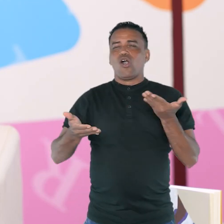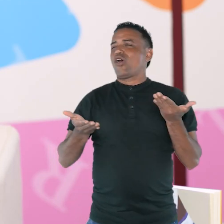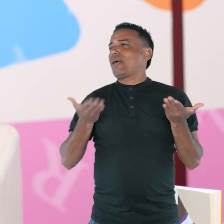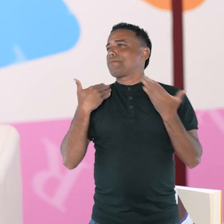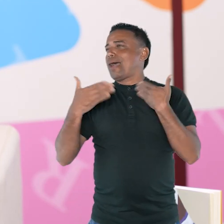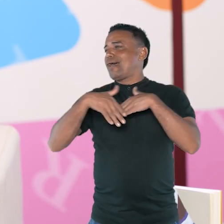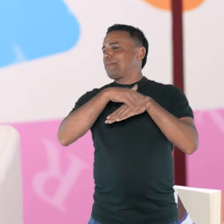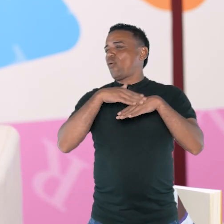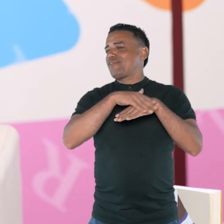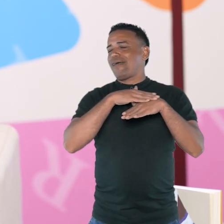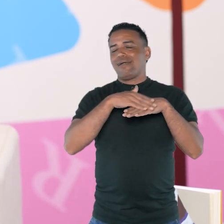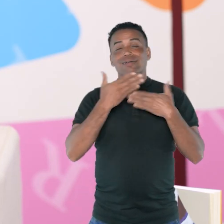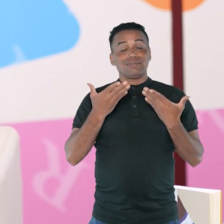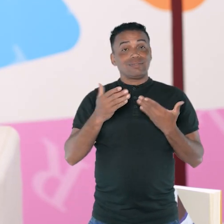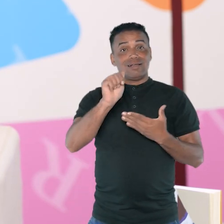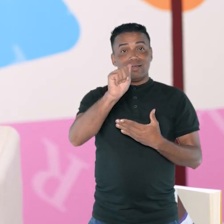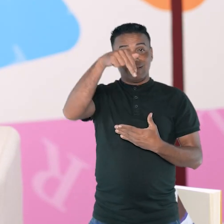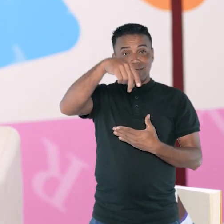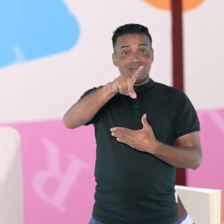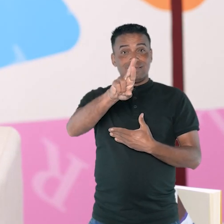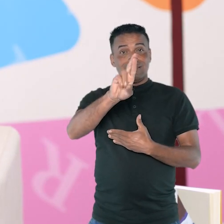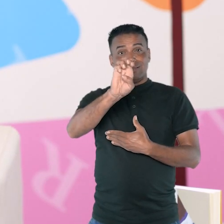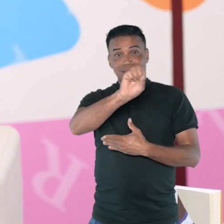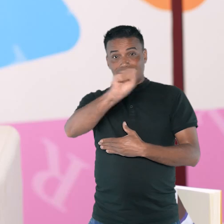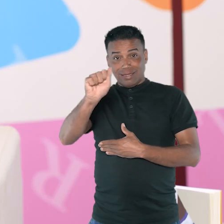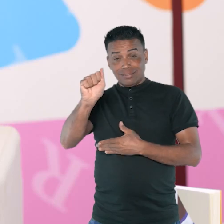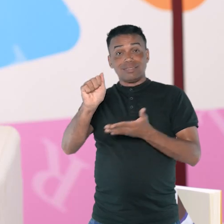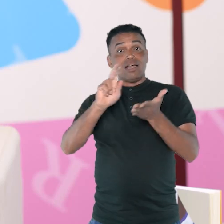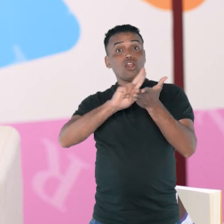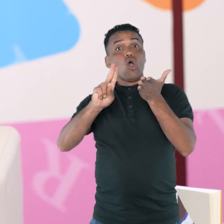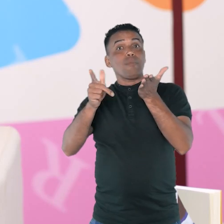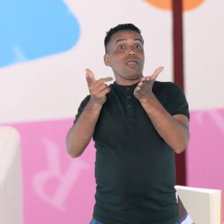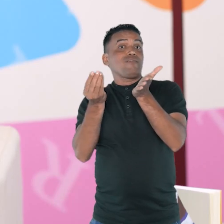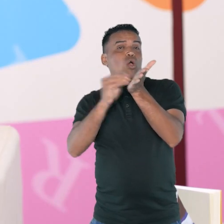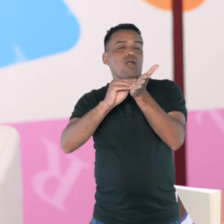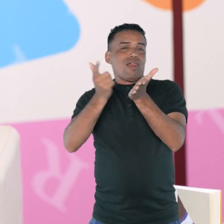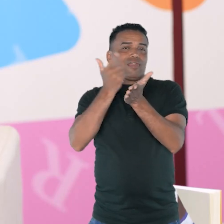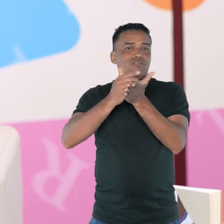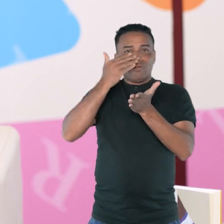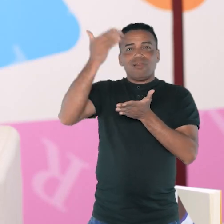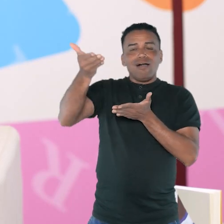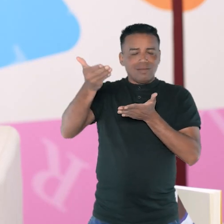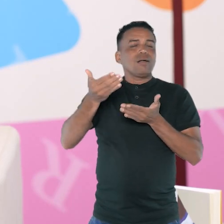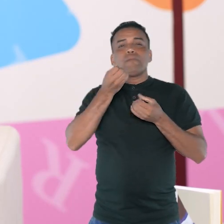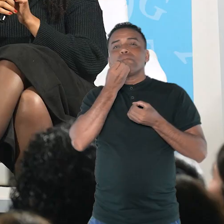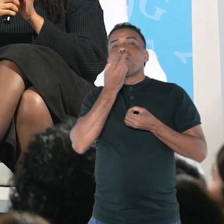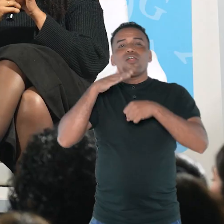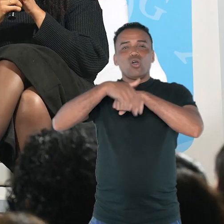grande bate-papo. A Andressa vai estar autografando ali embaixo, viu, Andressa? Fique à vontade. E uma boa noite a